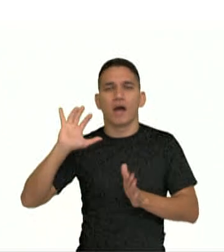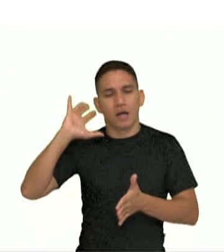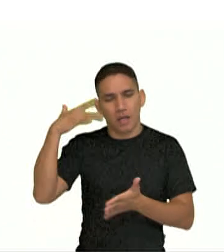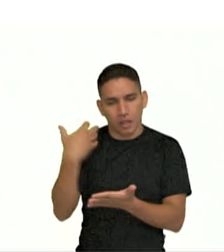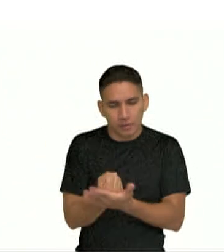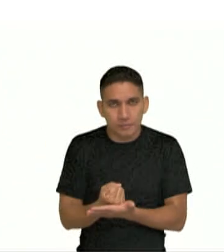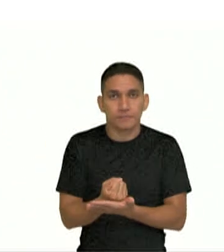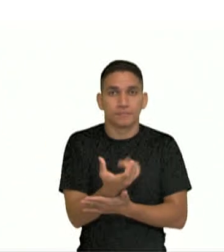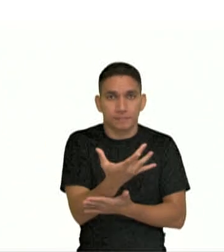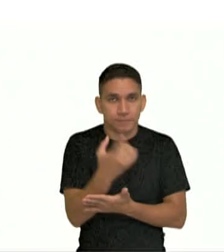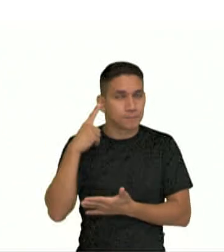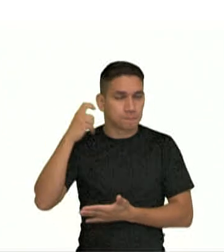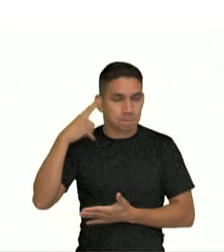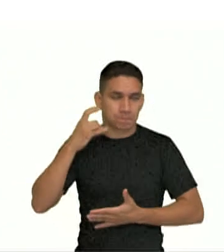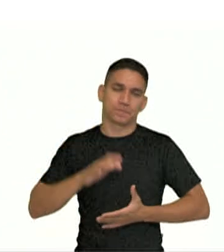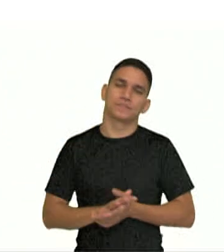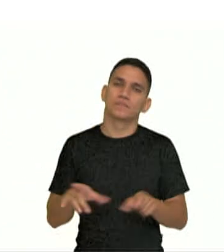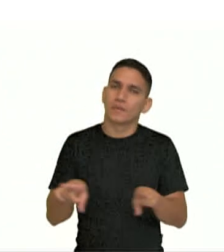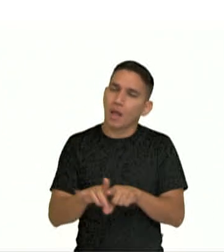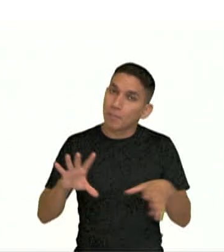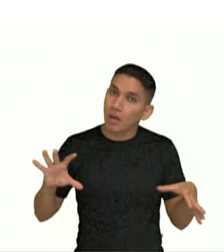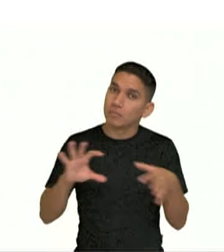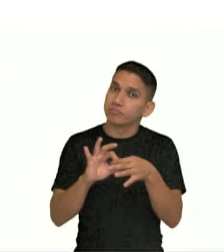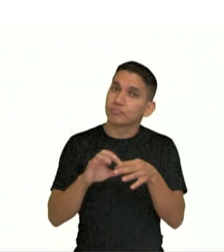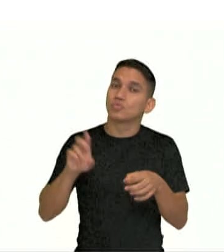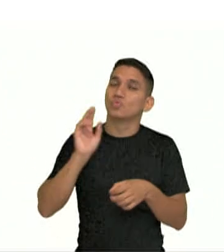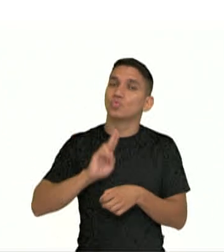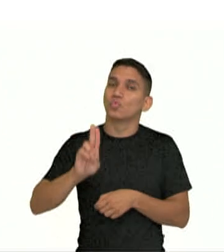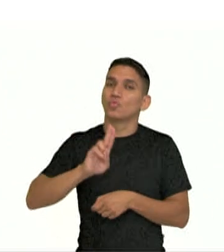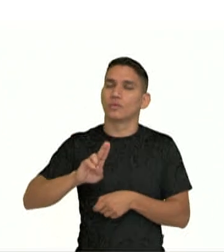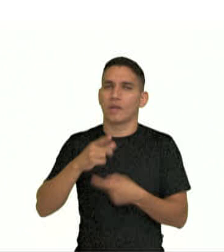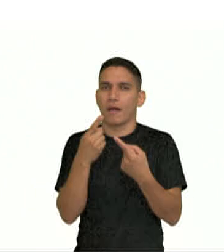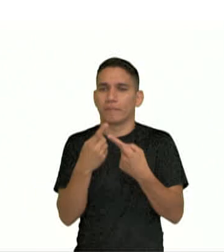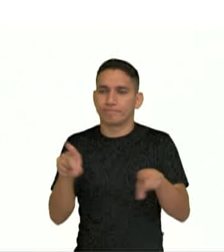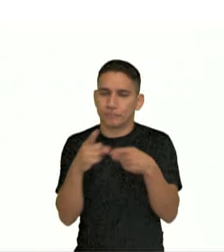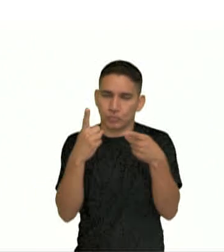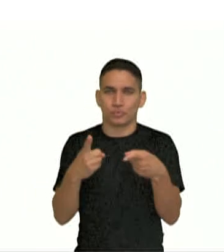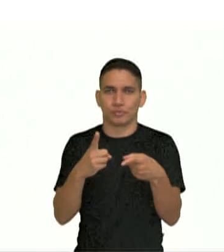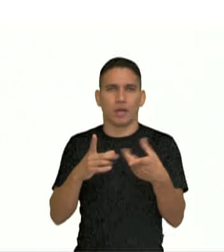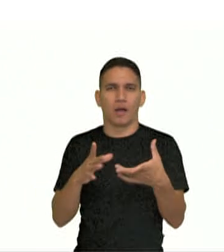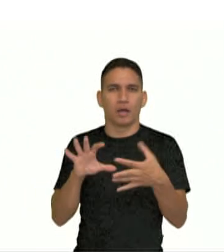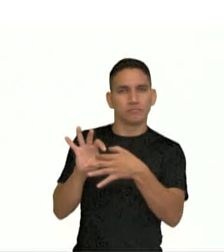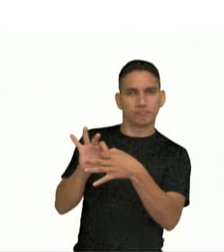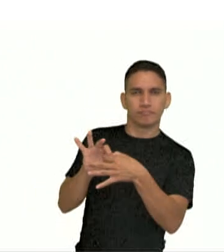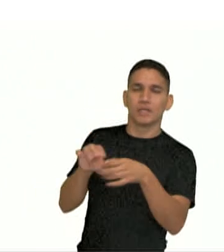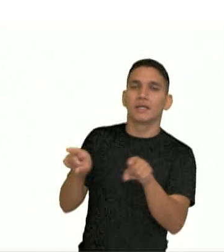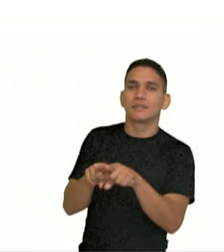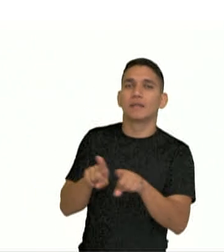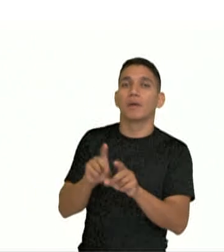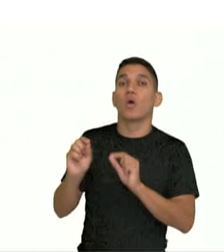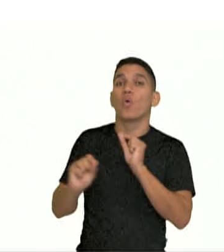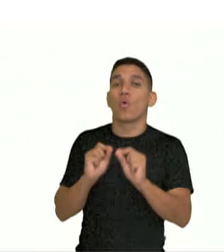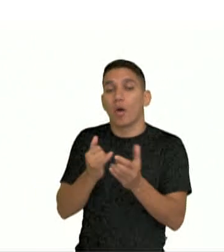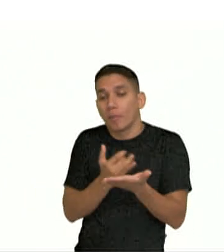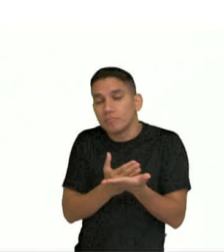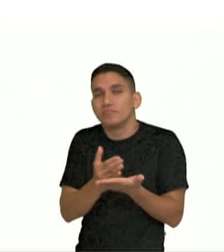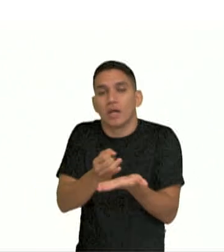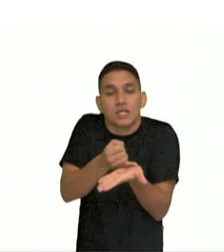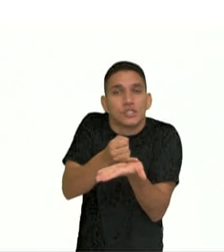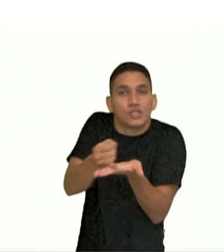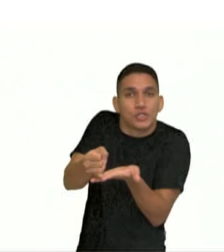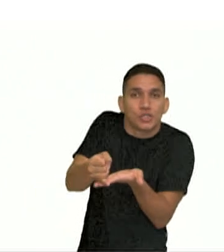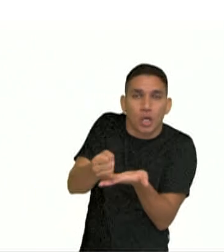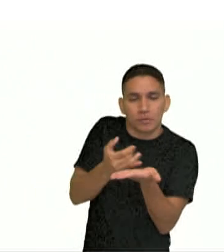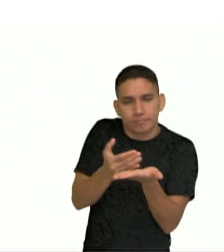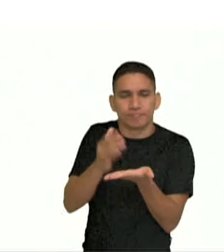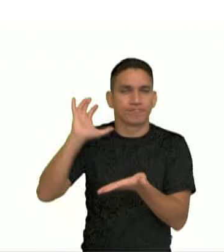em áudio. Escolher a música de fundo e o que fará parte da introdução do programa,